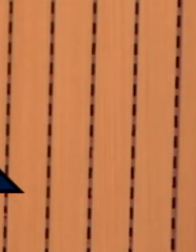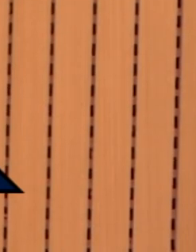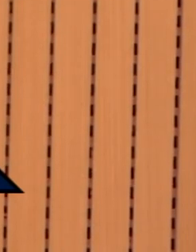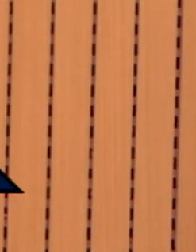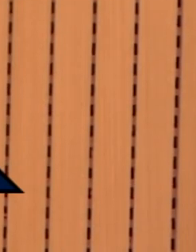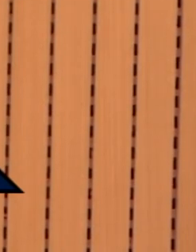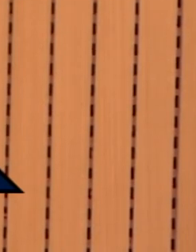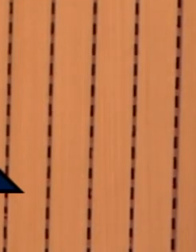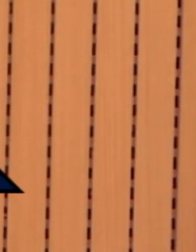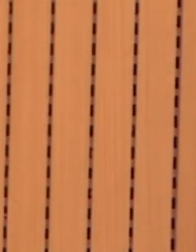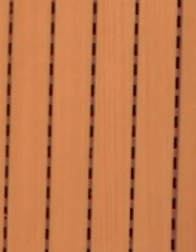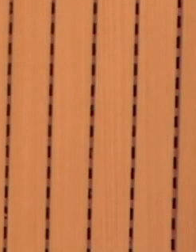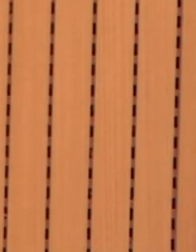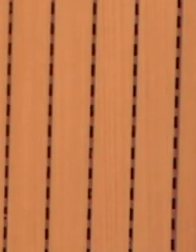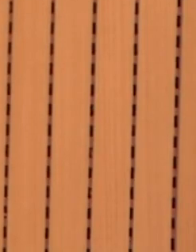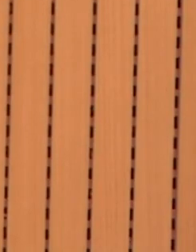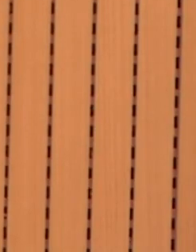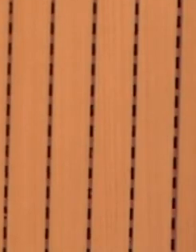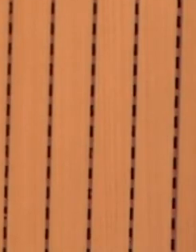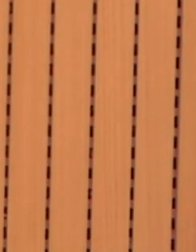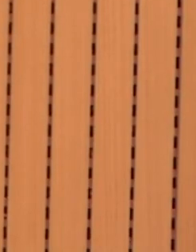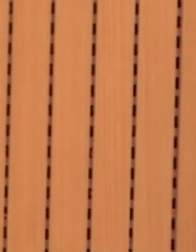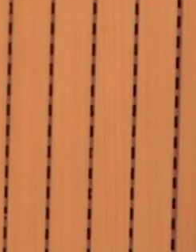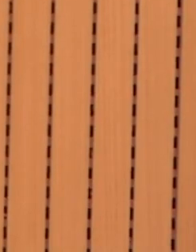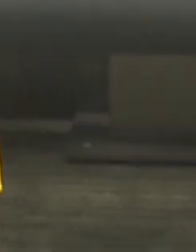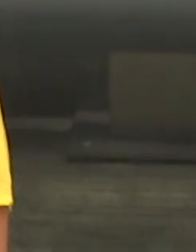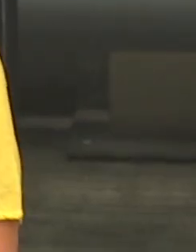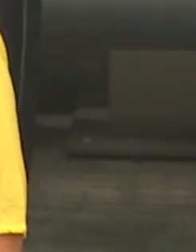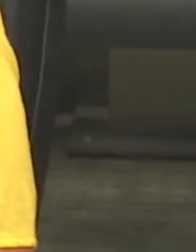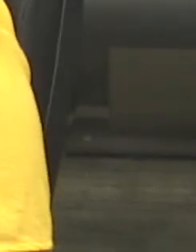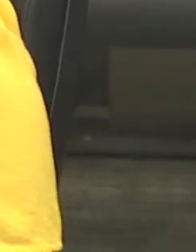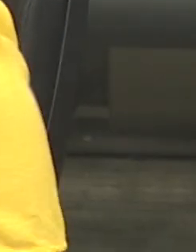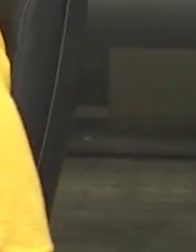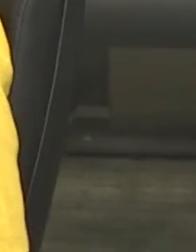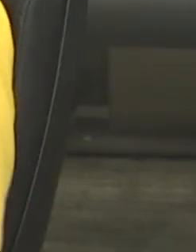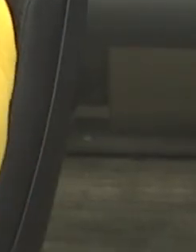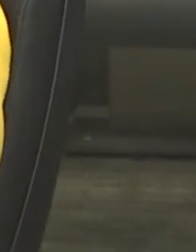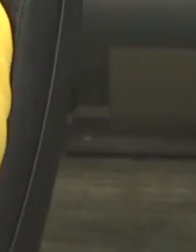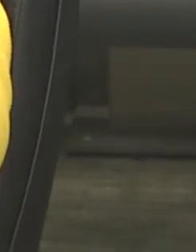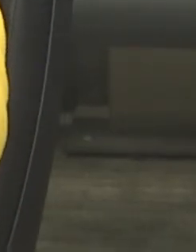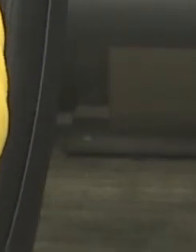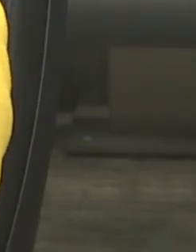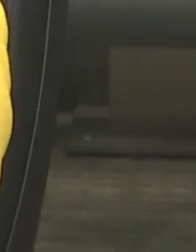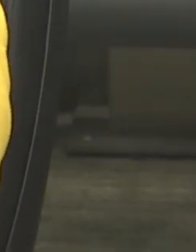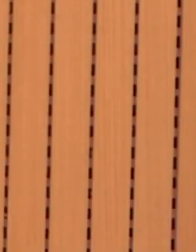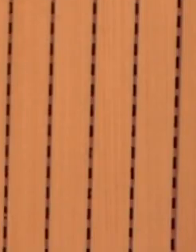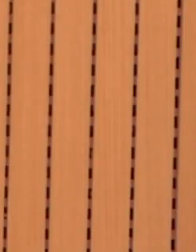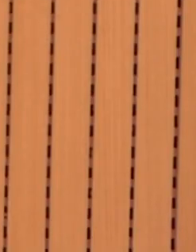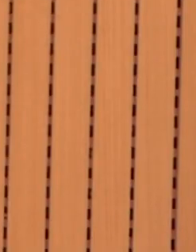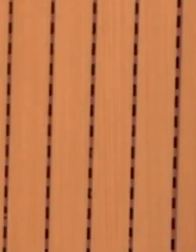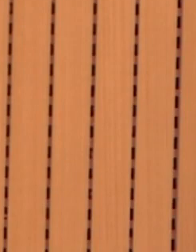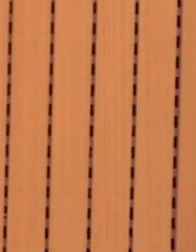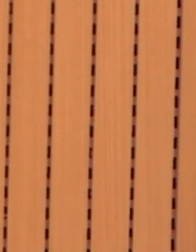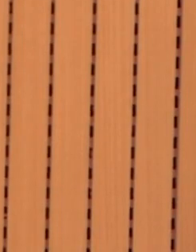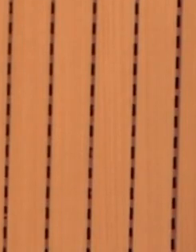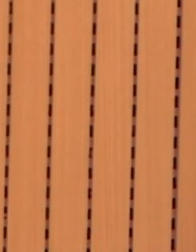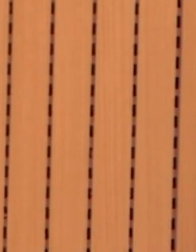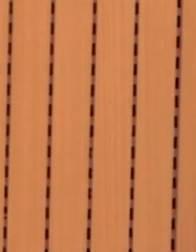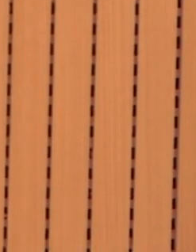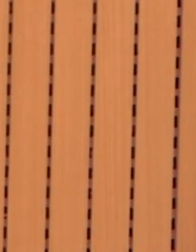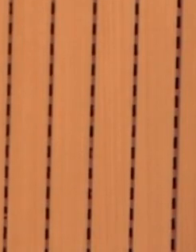também presente, embora não seja membro da comissão, é ativa e atuante na área da saúde também, preocupada com o SUS